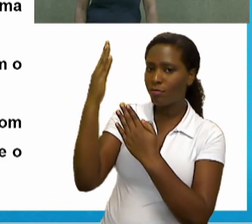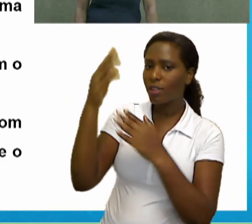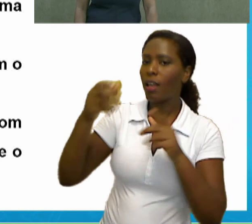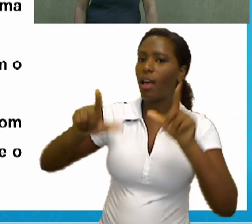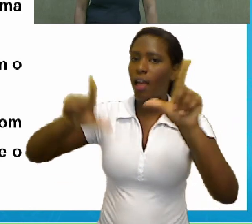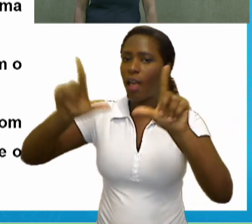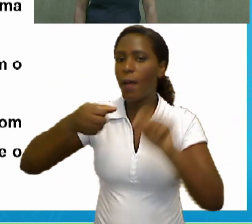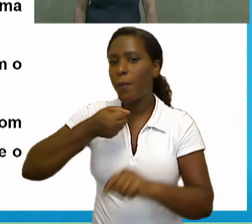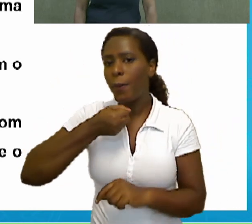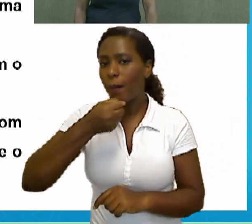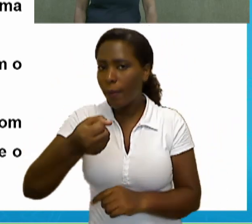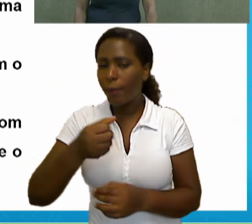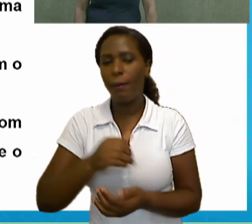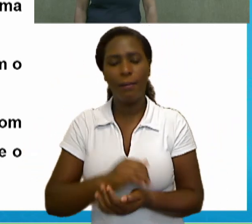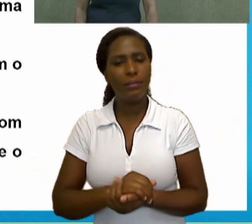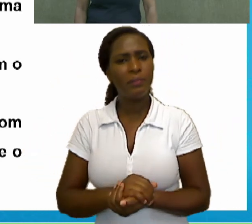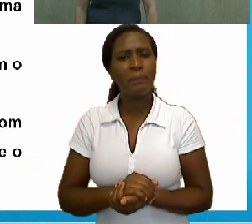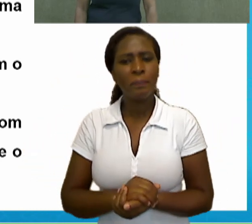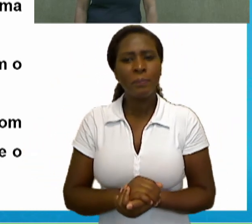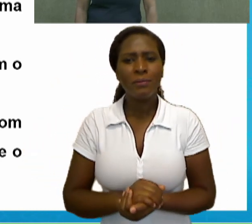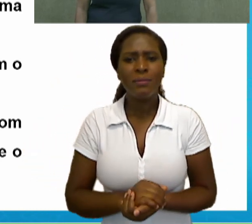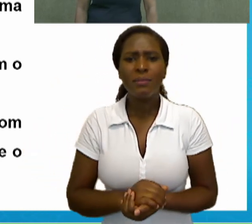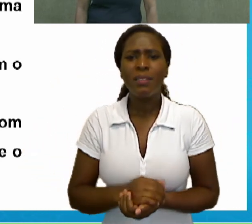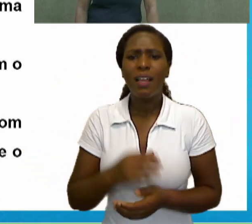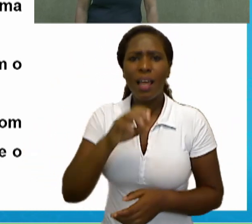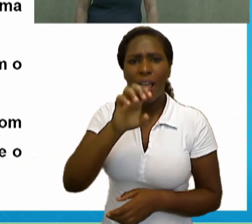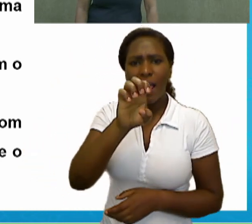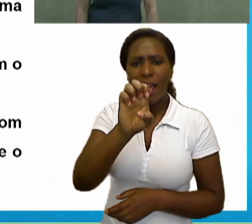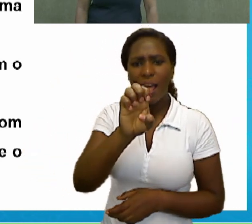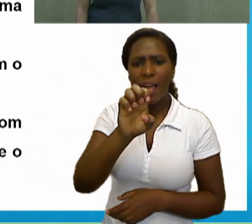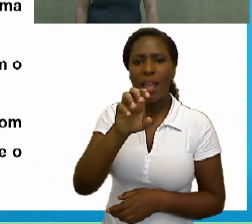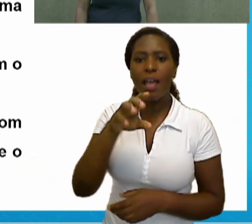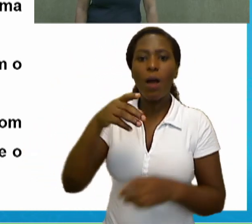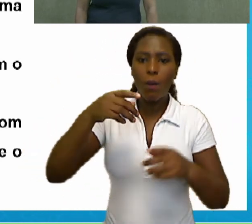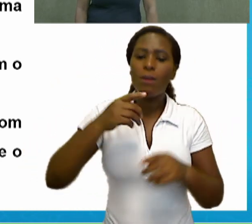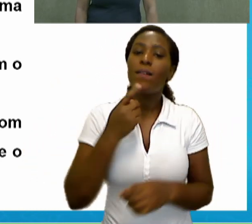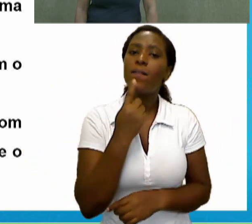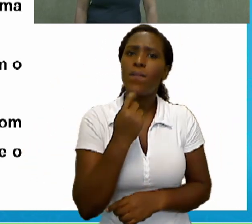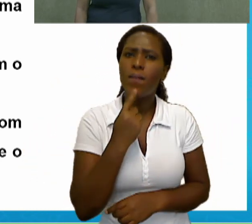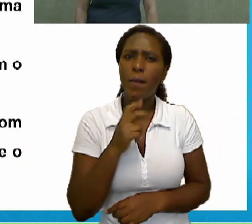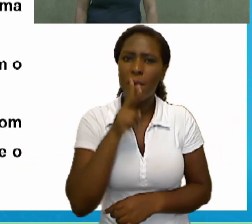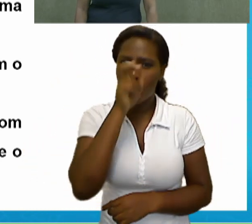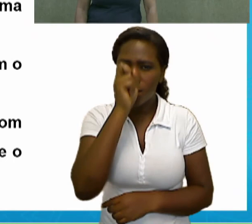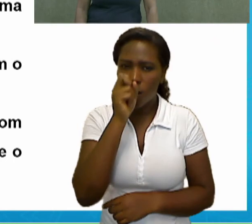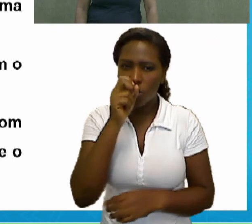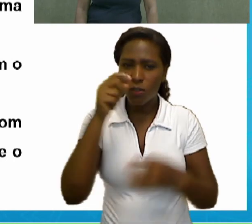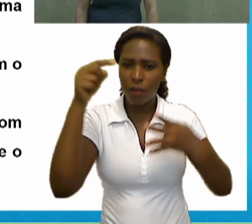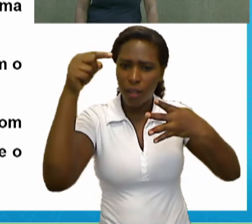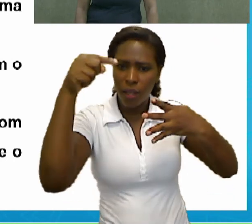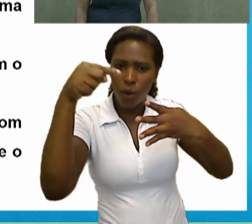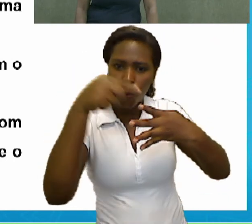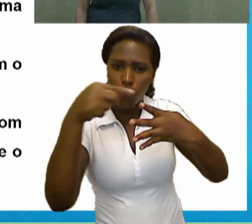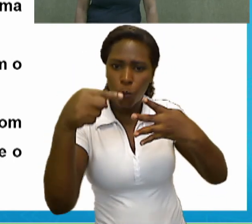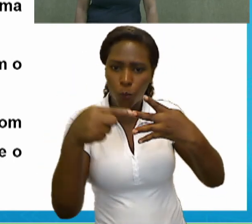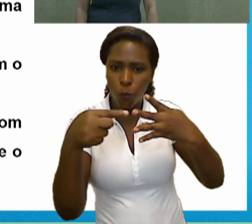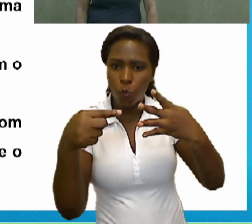expositivas, quando apenas apresentam os fatos de forma objetiva e imparcial.